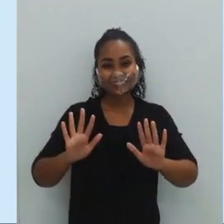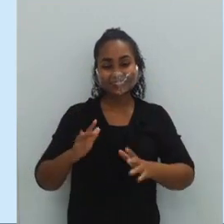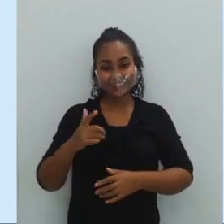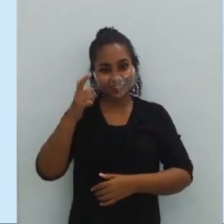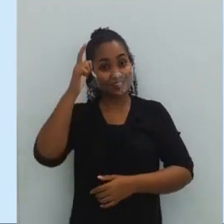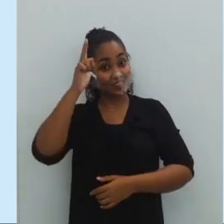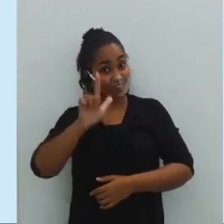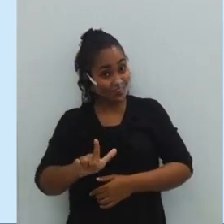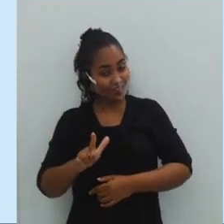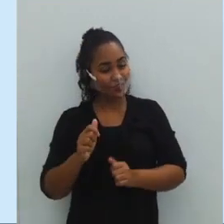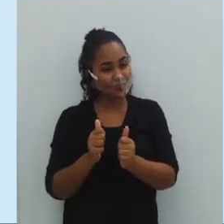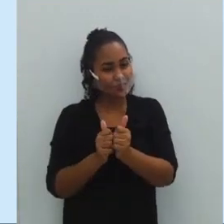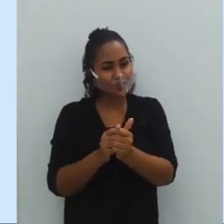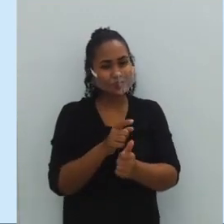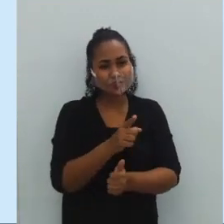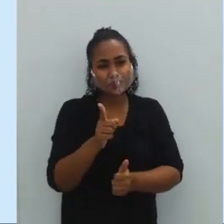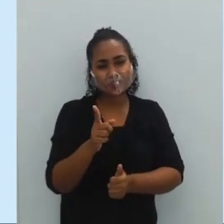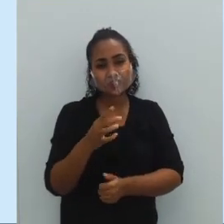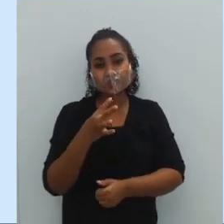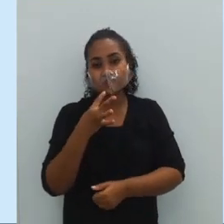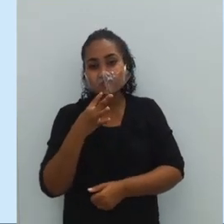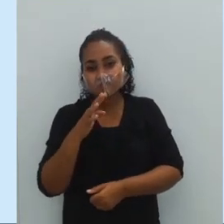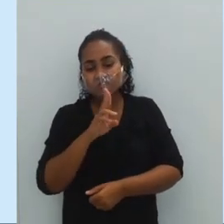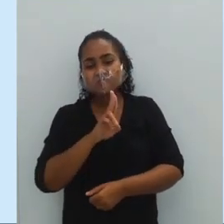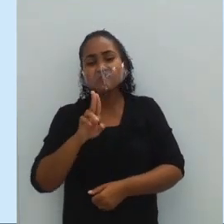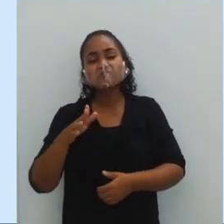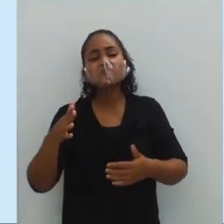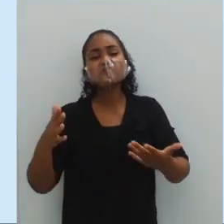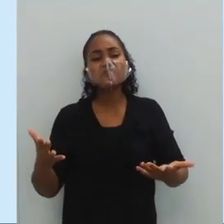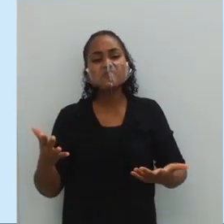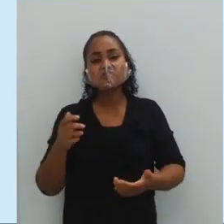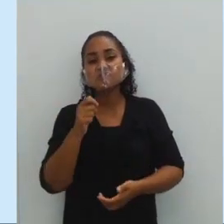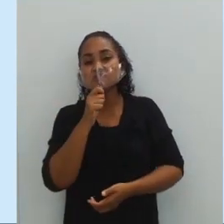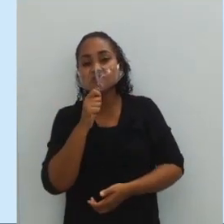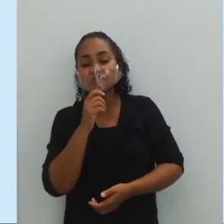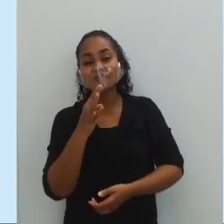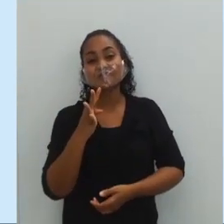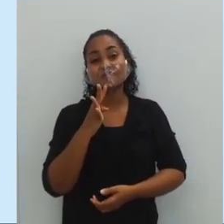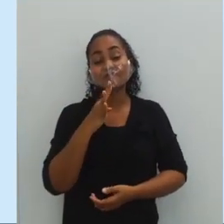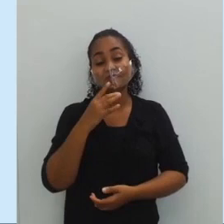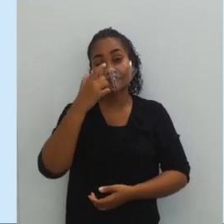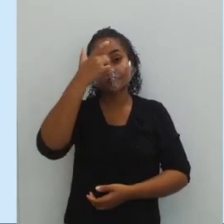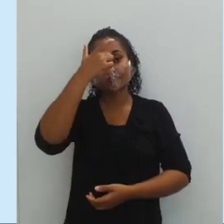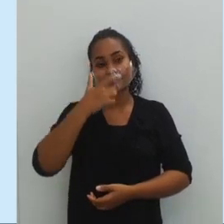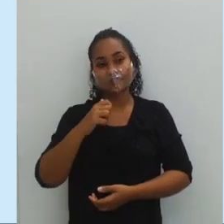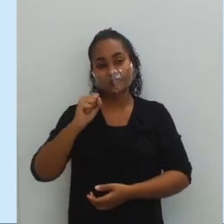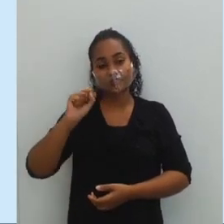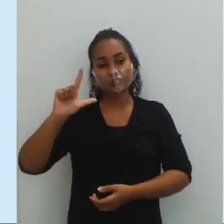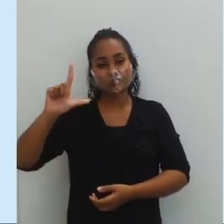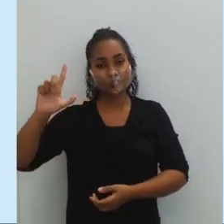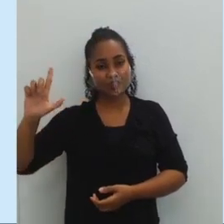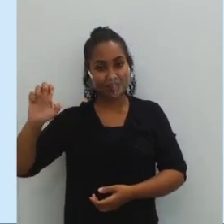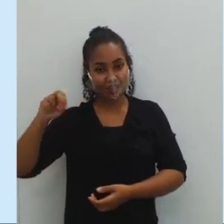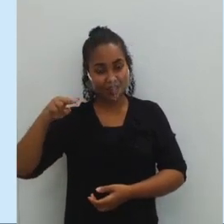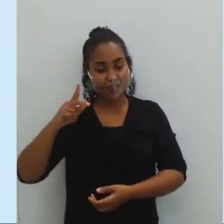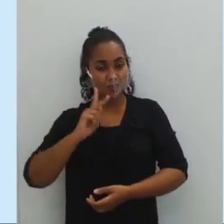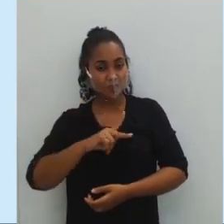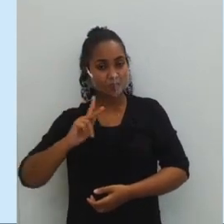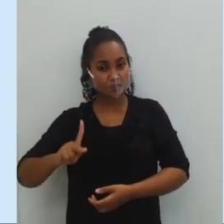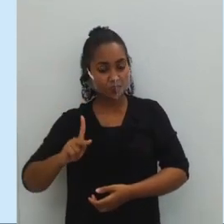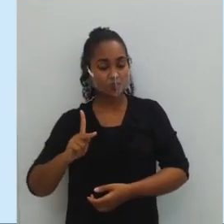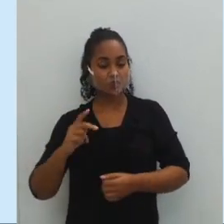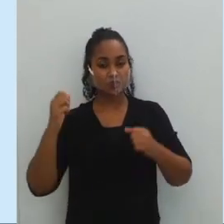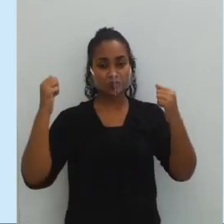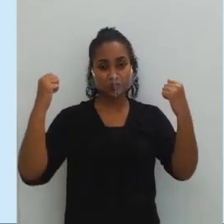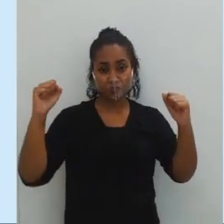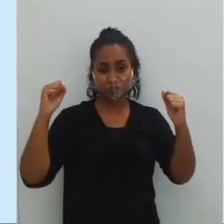pessoal! Olha eu aqui novamente com vocês. Para quem não lembra do meu nome ou para quem ainda não me conhece, meu nome é Suelen Vanessa, sou professora